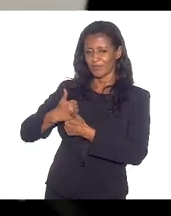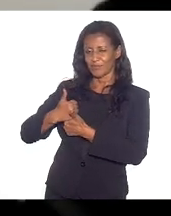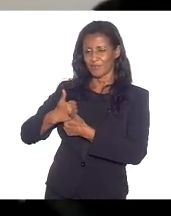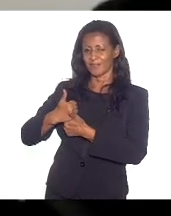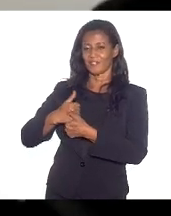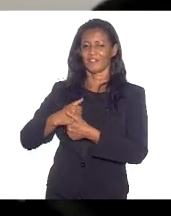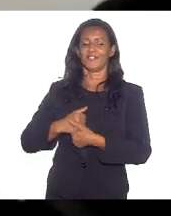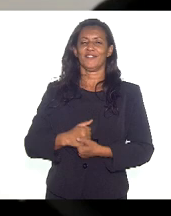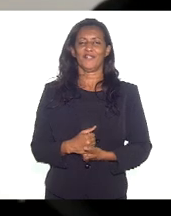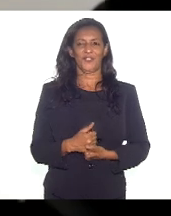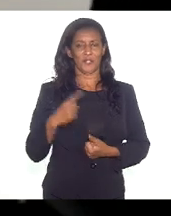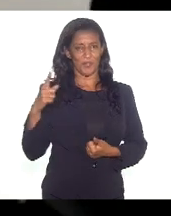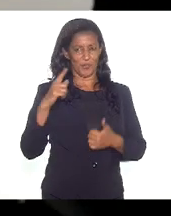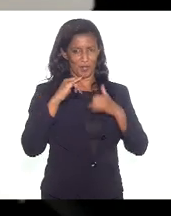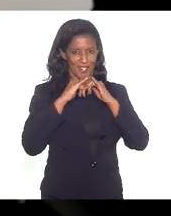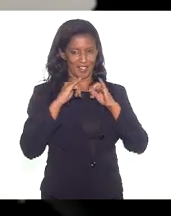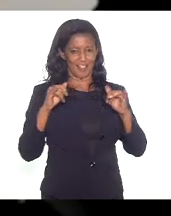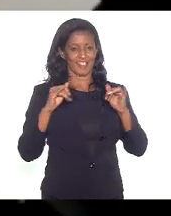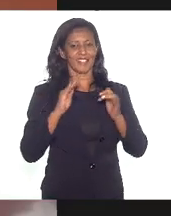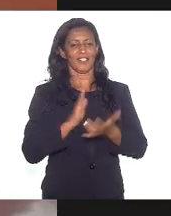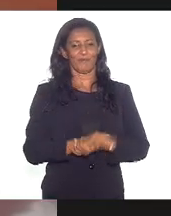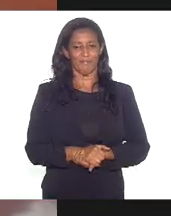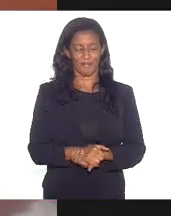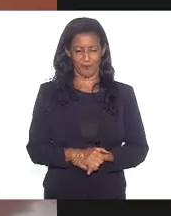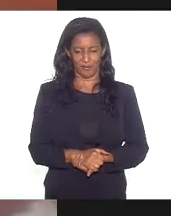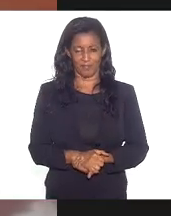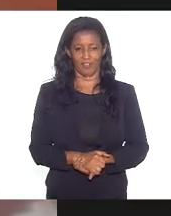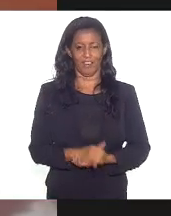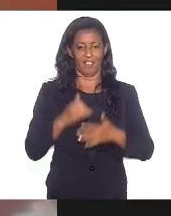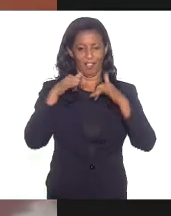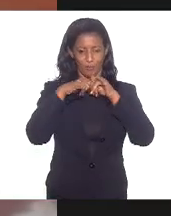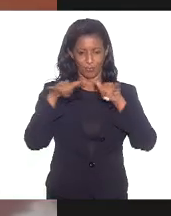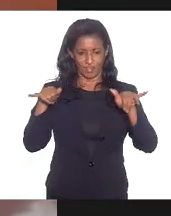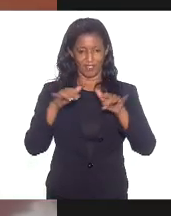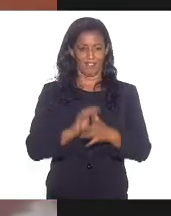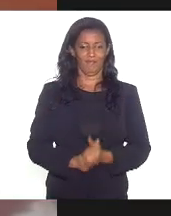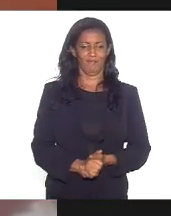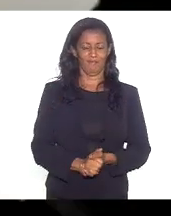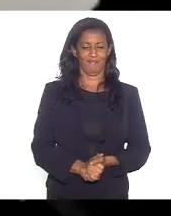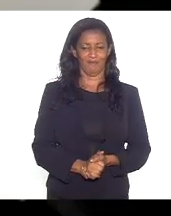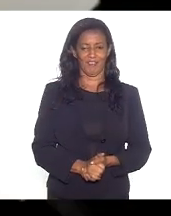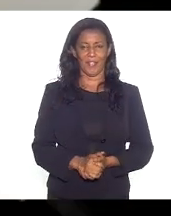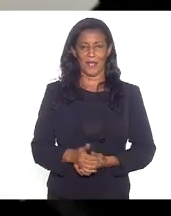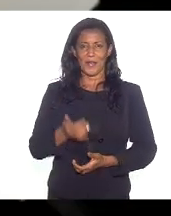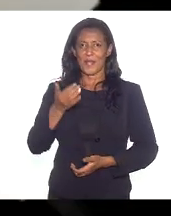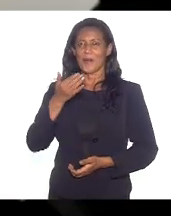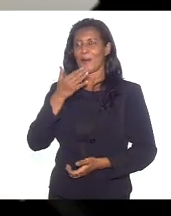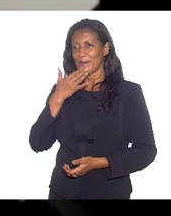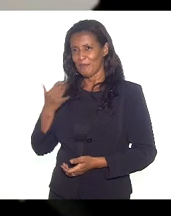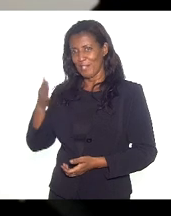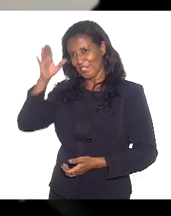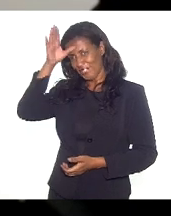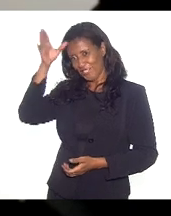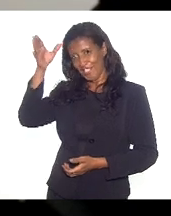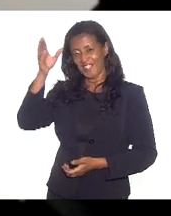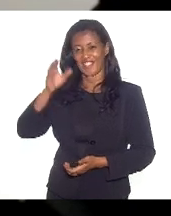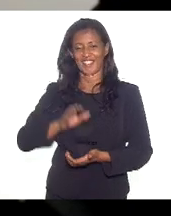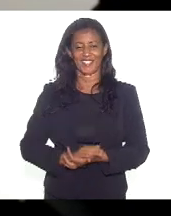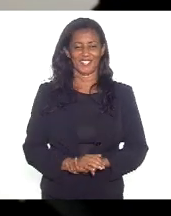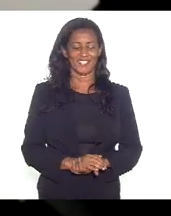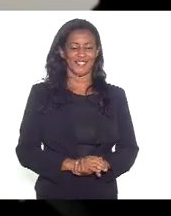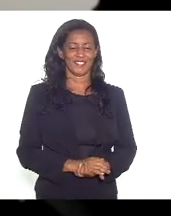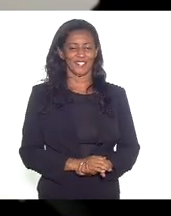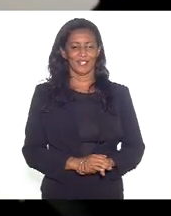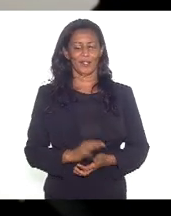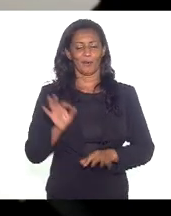senhor. Sua declaração. Bença, tia. Anuncio. Bença, tia. Em regime de urgência e discussão única, projeto